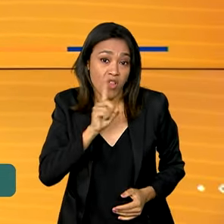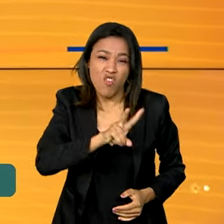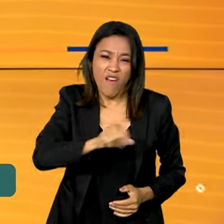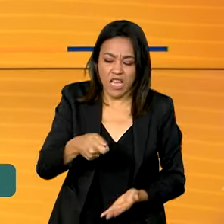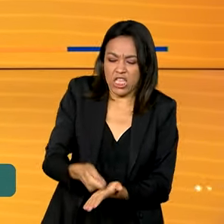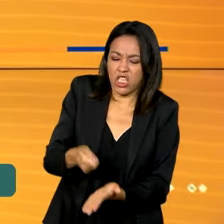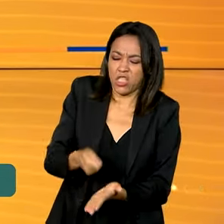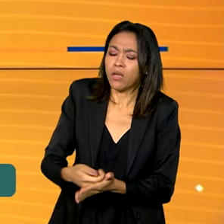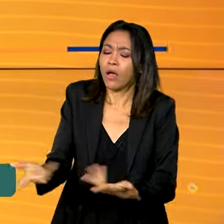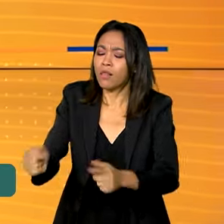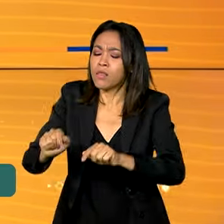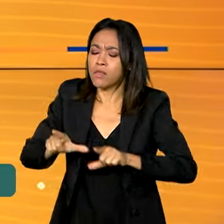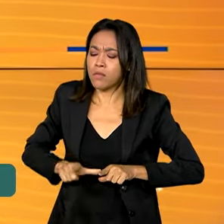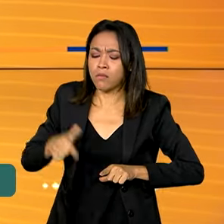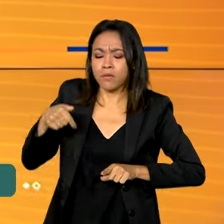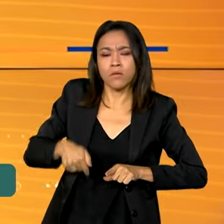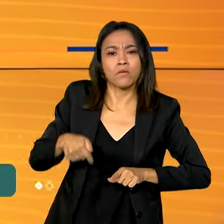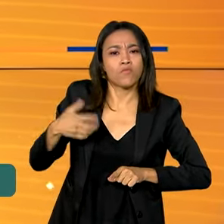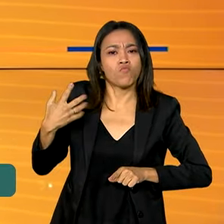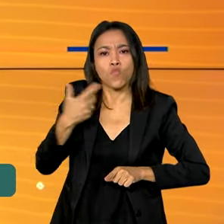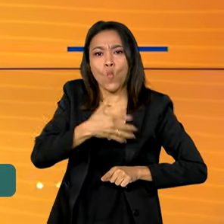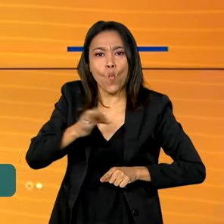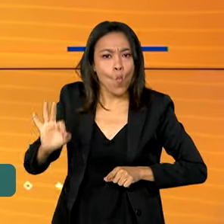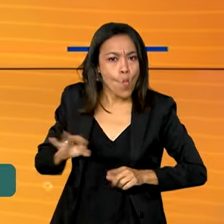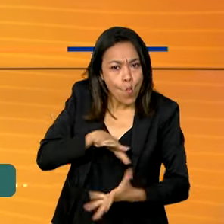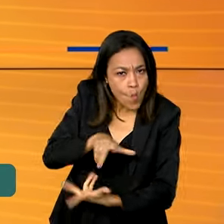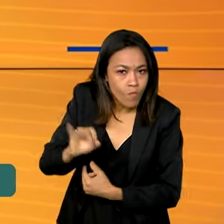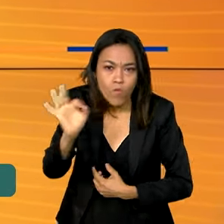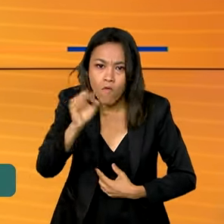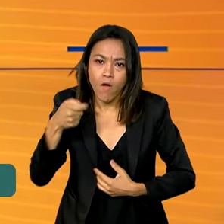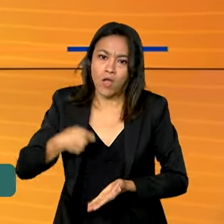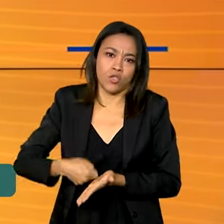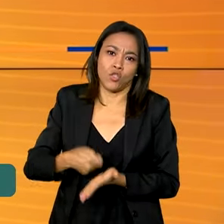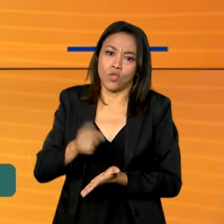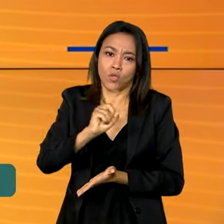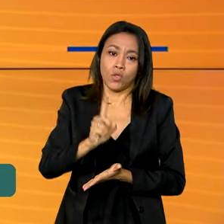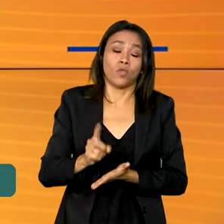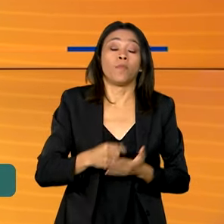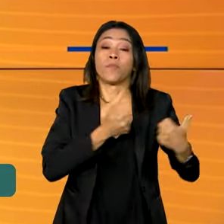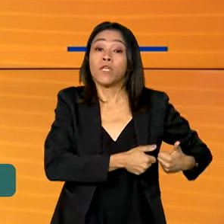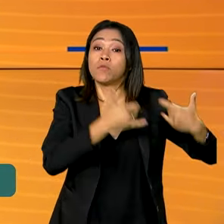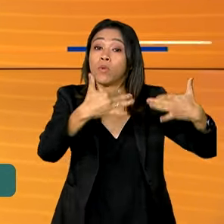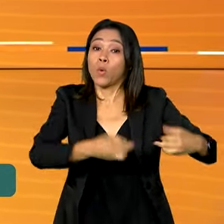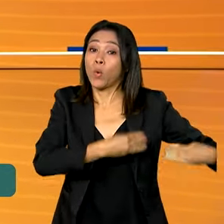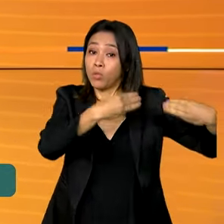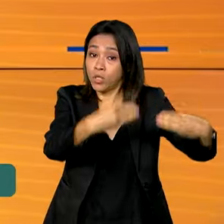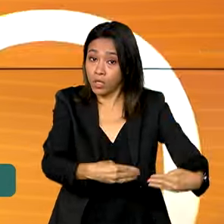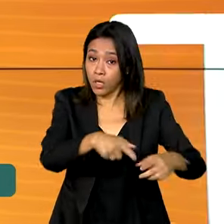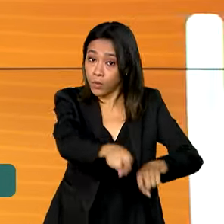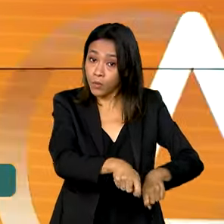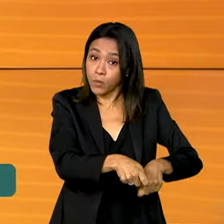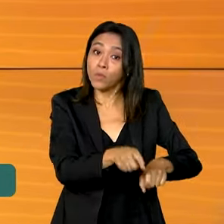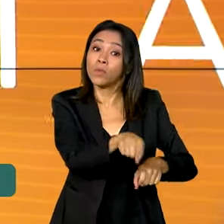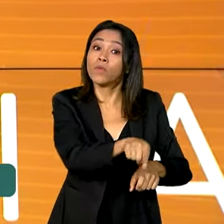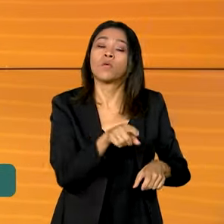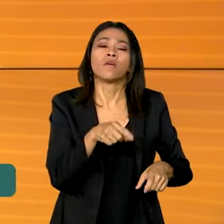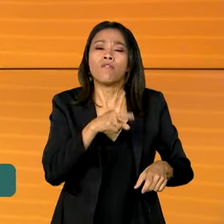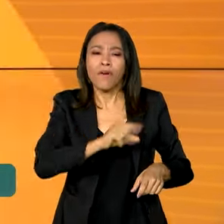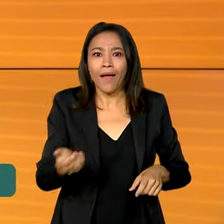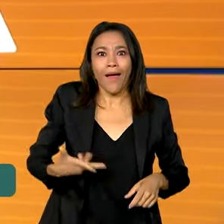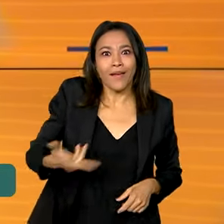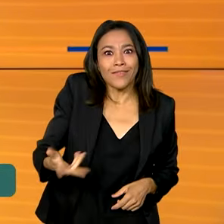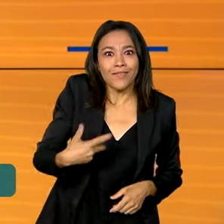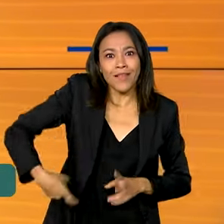a certificação sanitária internacional. De acordo com o Ministério da Agricultura e Pecuária, a decisão vai agilizar as vendas